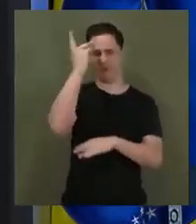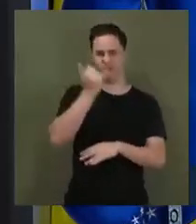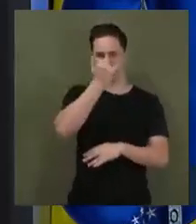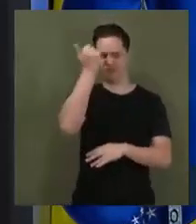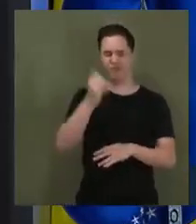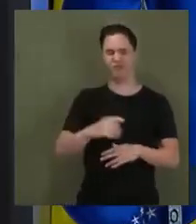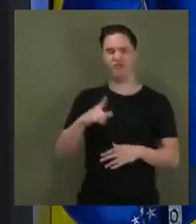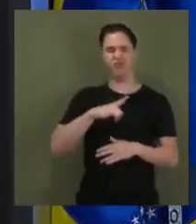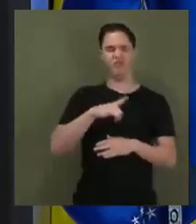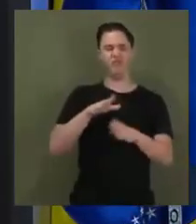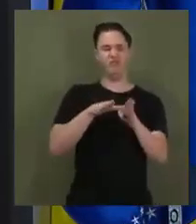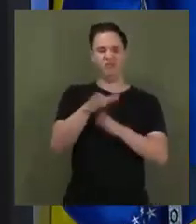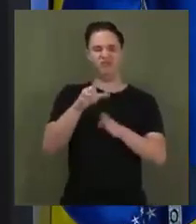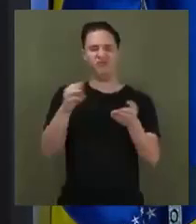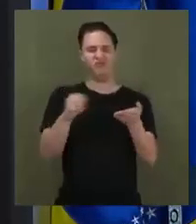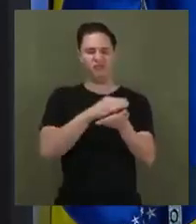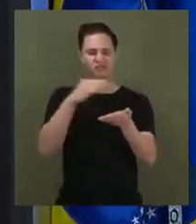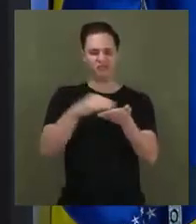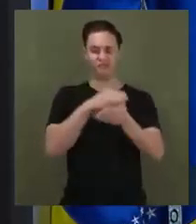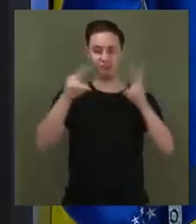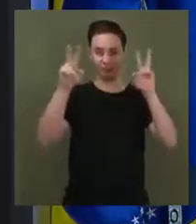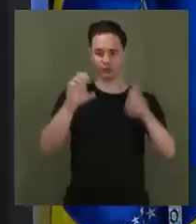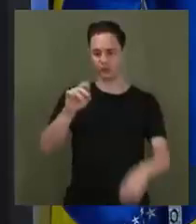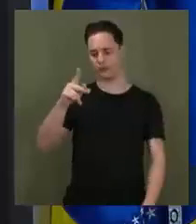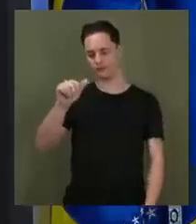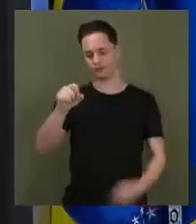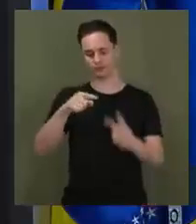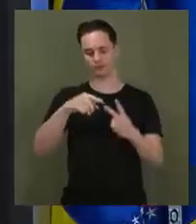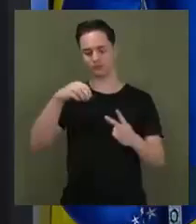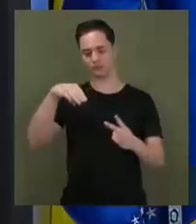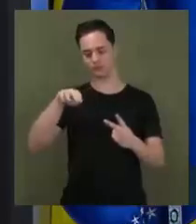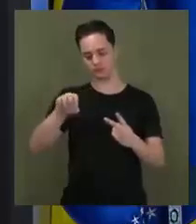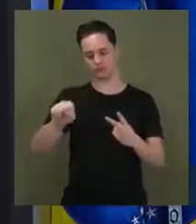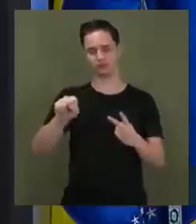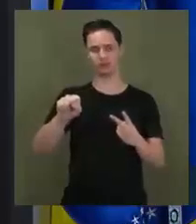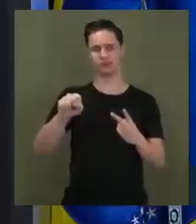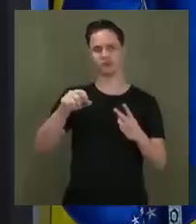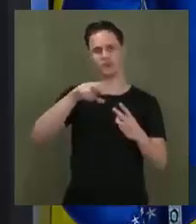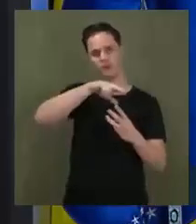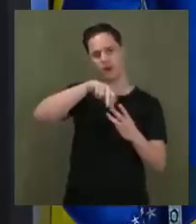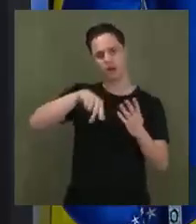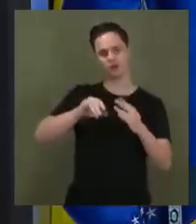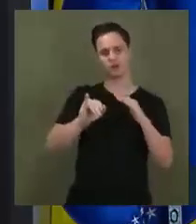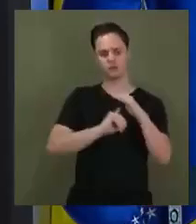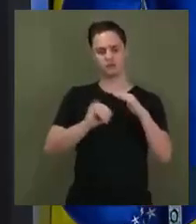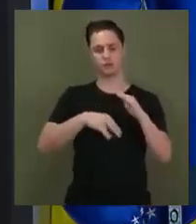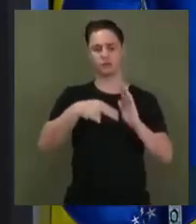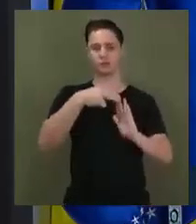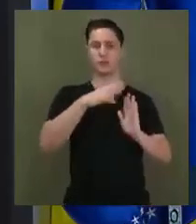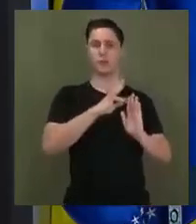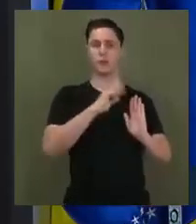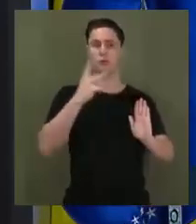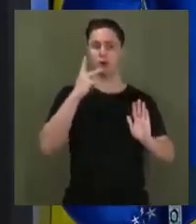tem manuais da OPAS, da OMS, de trombocitopenia trombótica, várias notas técnicas